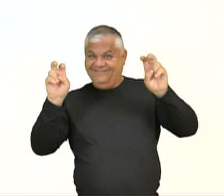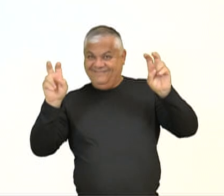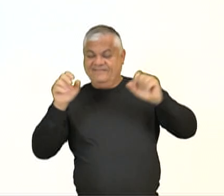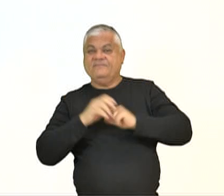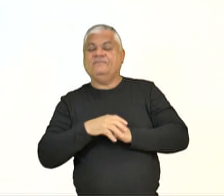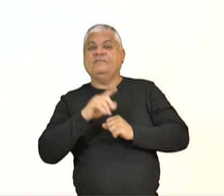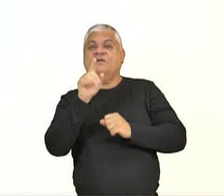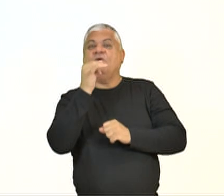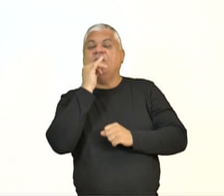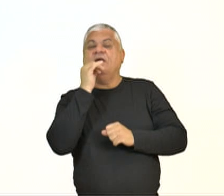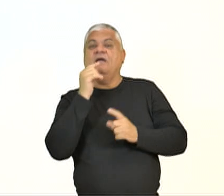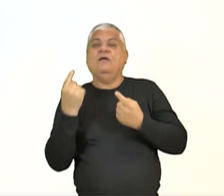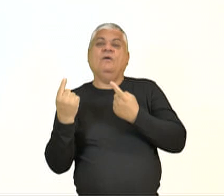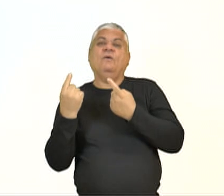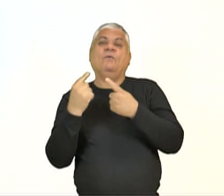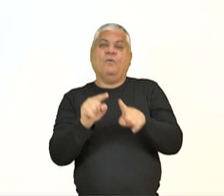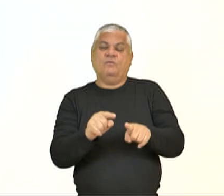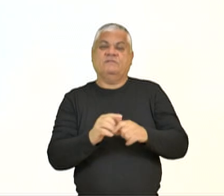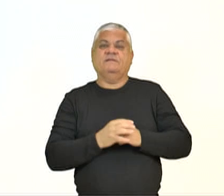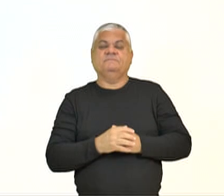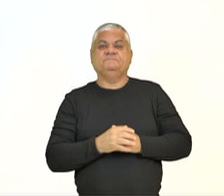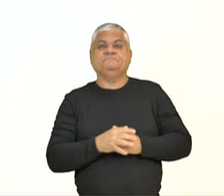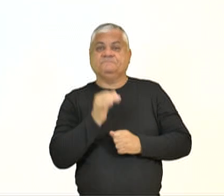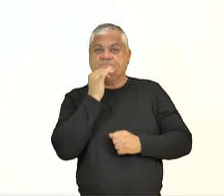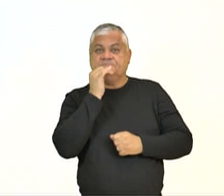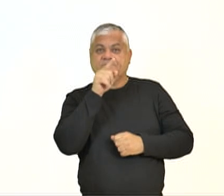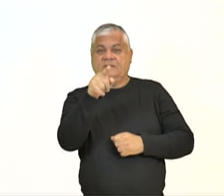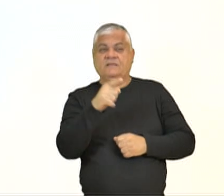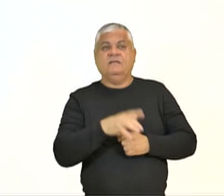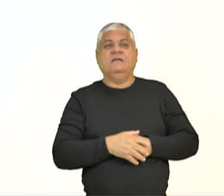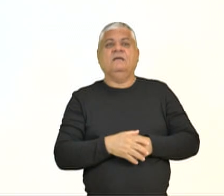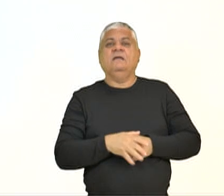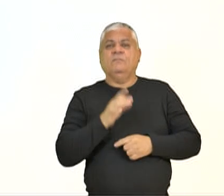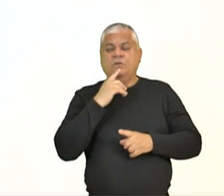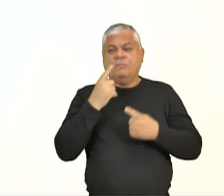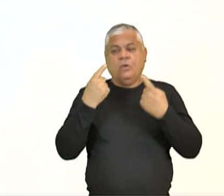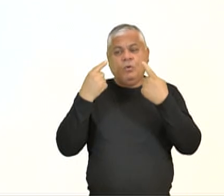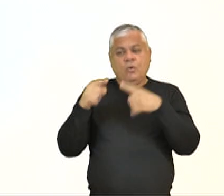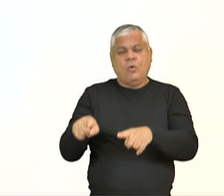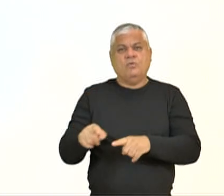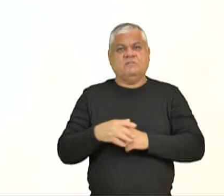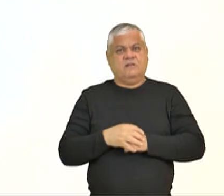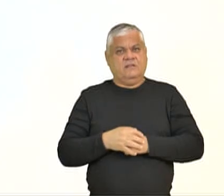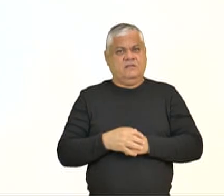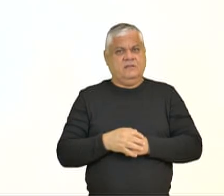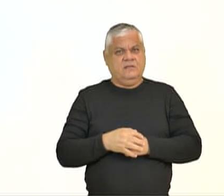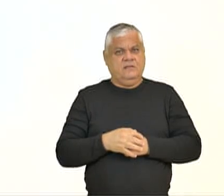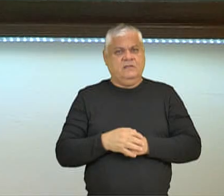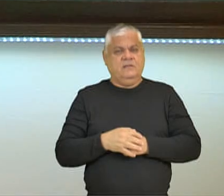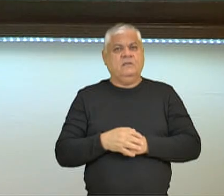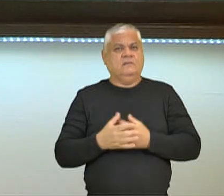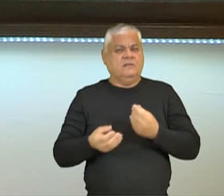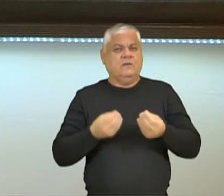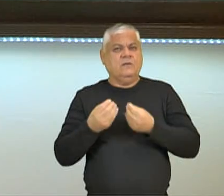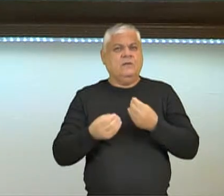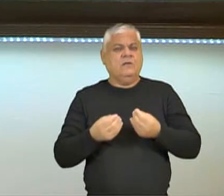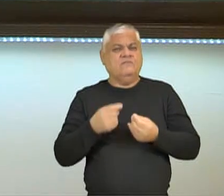um contra-argumento, isto é, um argumento que se oponha a esse. Tá? Então, vamos trabalhar aí